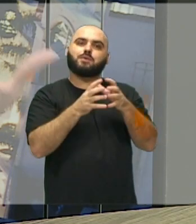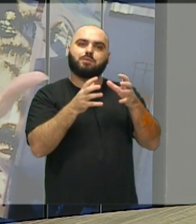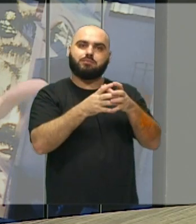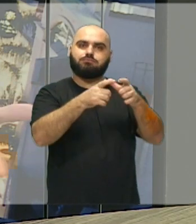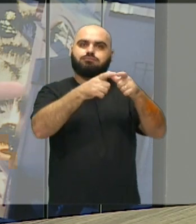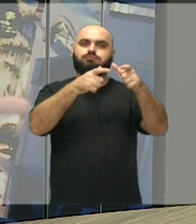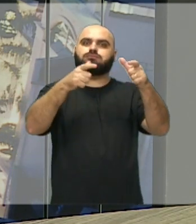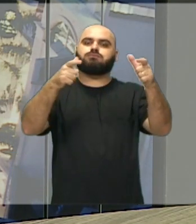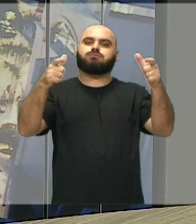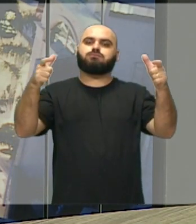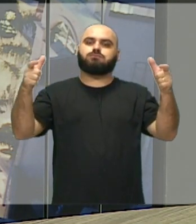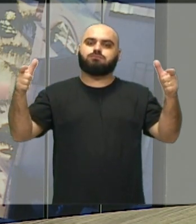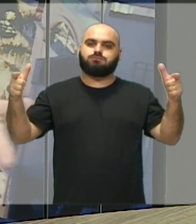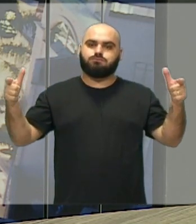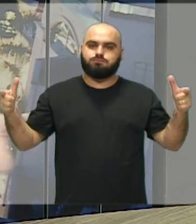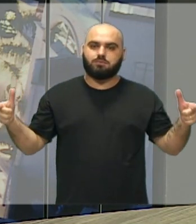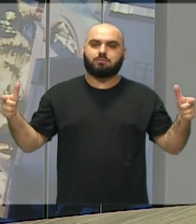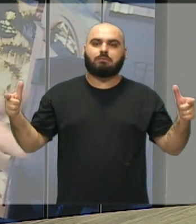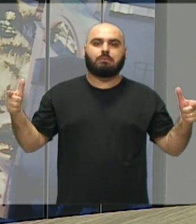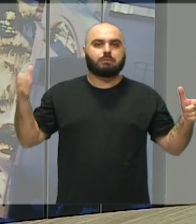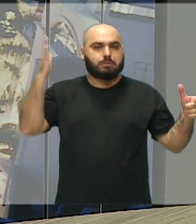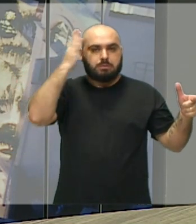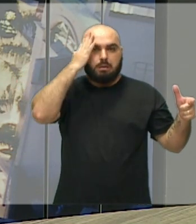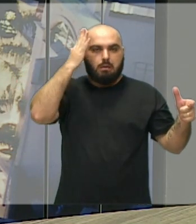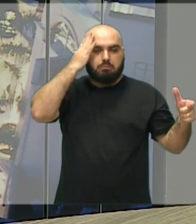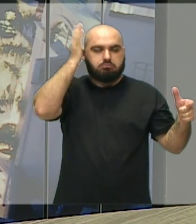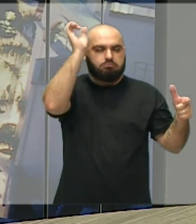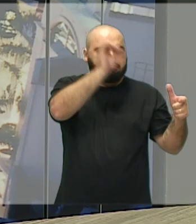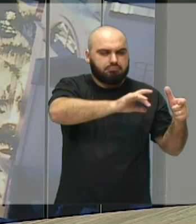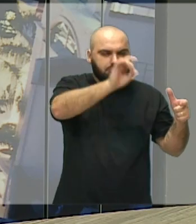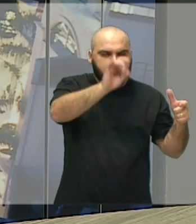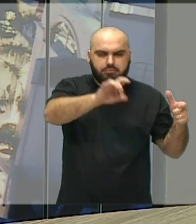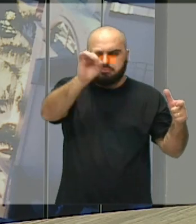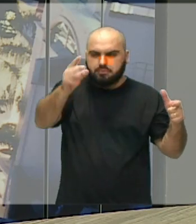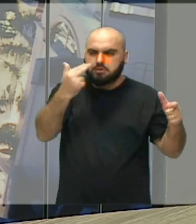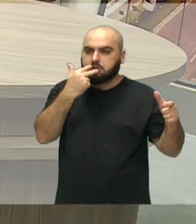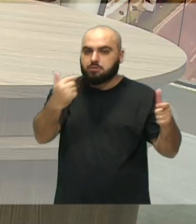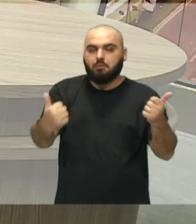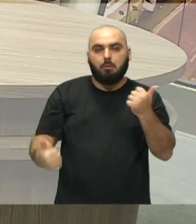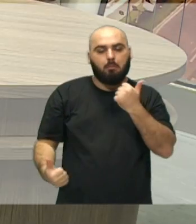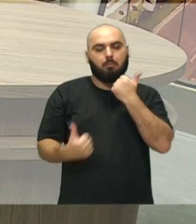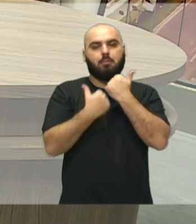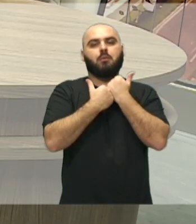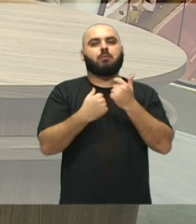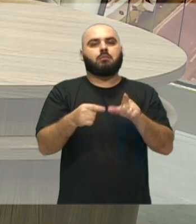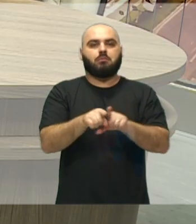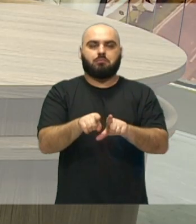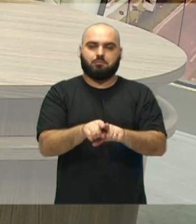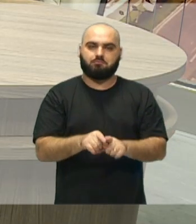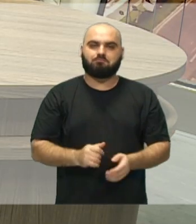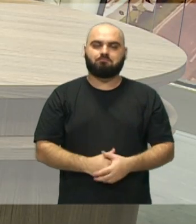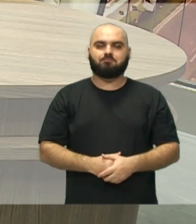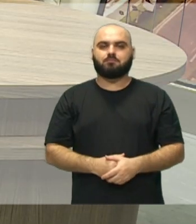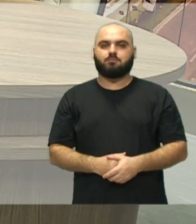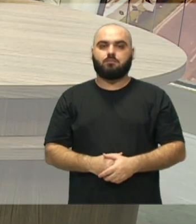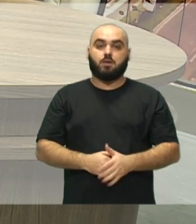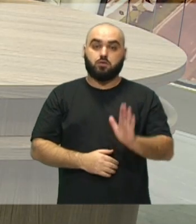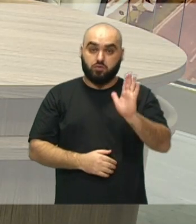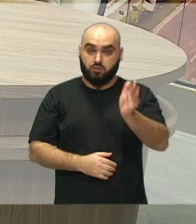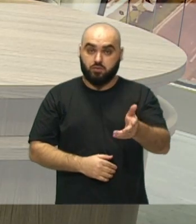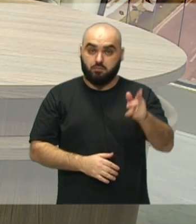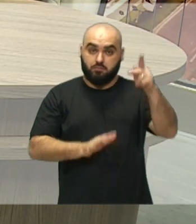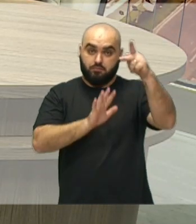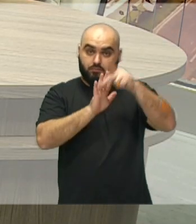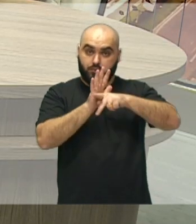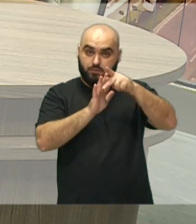pessoas que são experts, né, de cada espécie, que também dão apoios e logísticas. E aí, no Projeto Silvestre, são